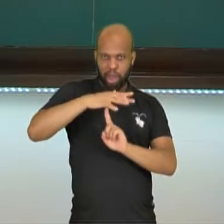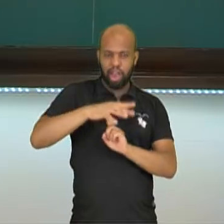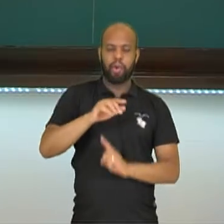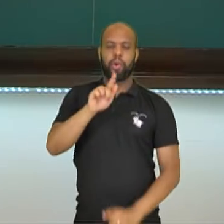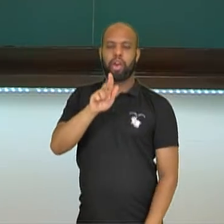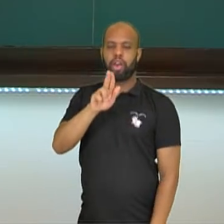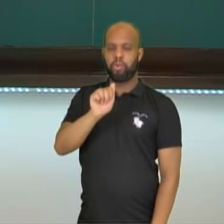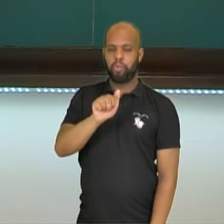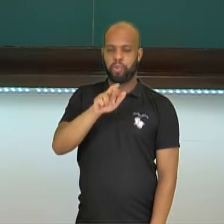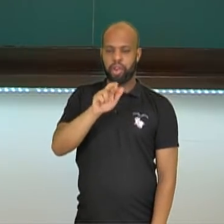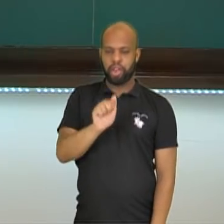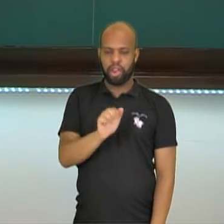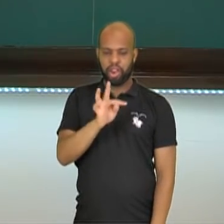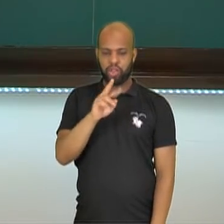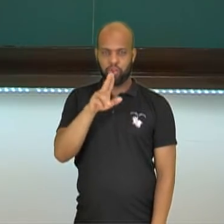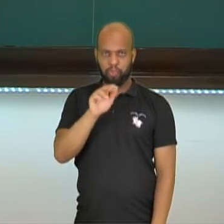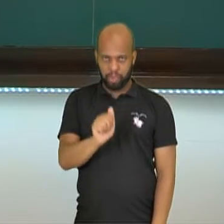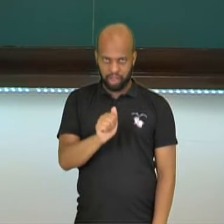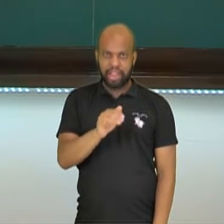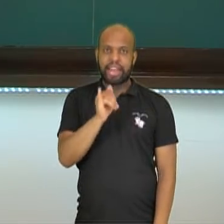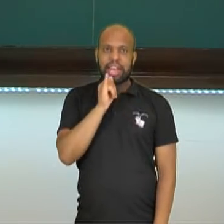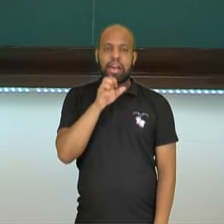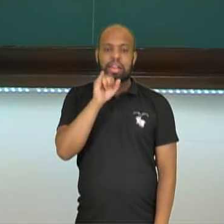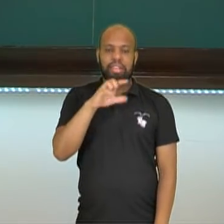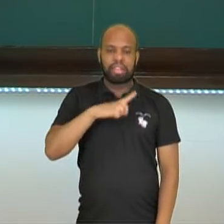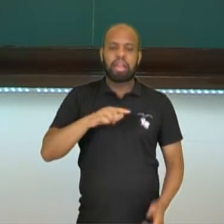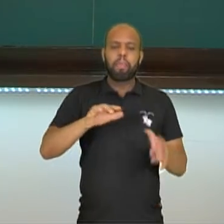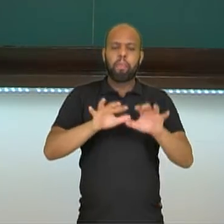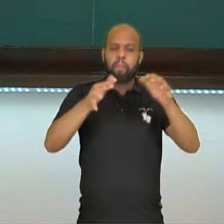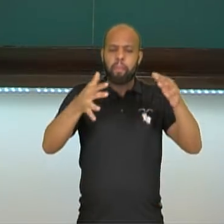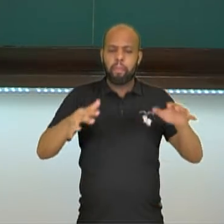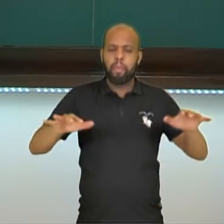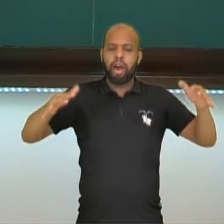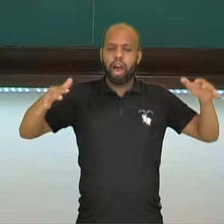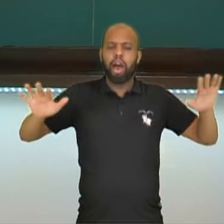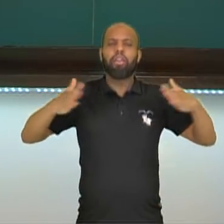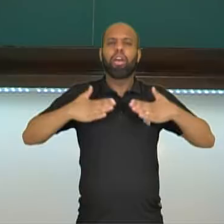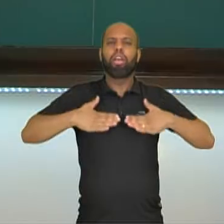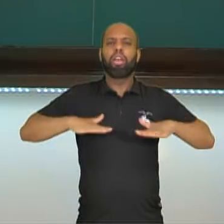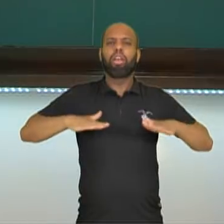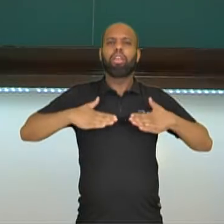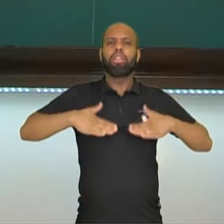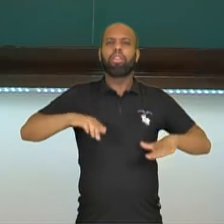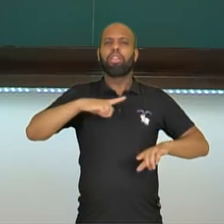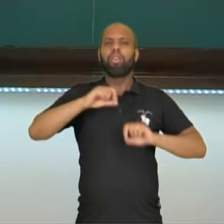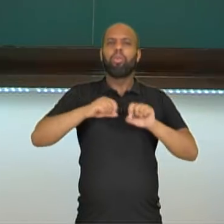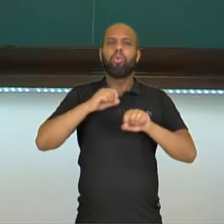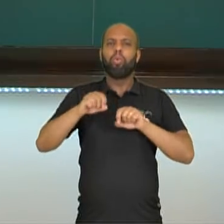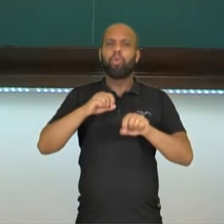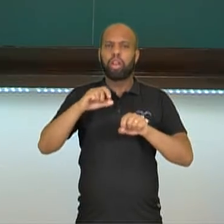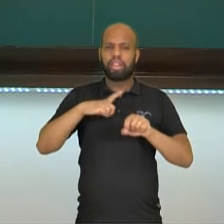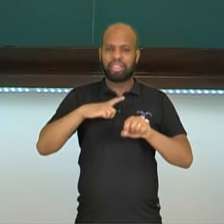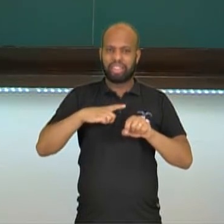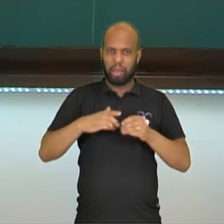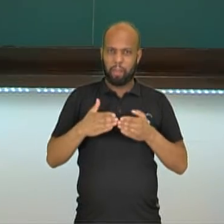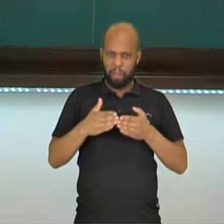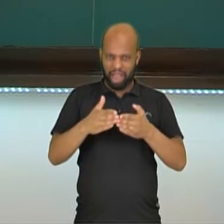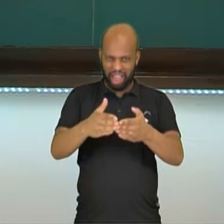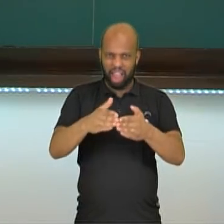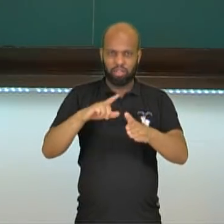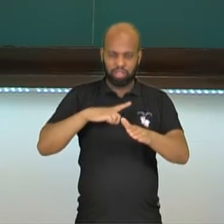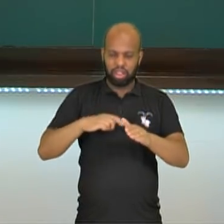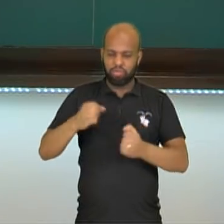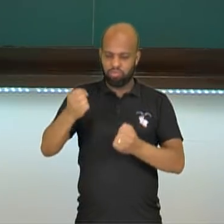está no ferryboat, né, e o mar está bem calminho, você praticamente ele se desloca com uma velocidade relativamente pequena, certo? Ali